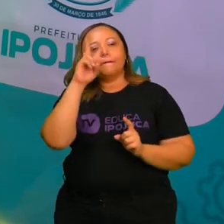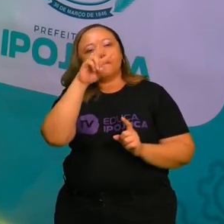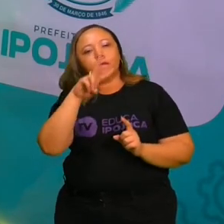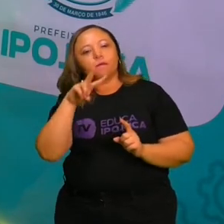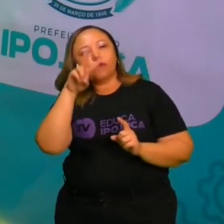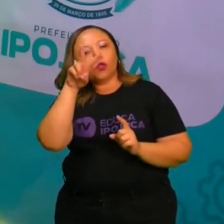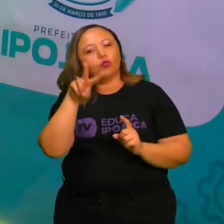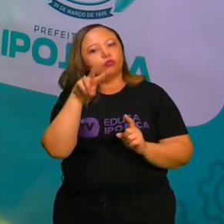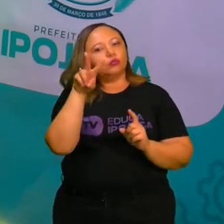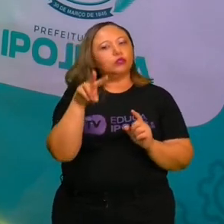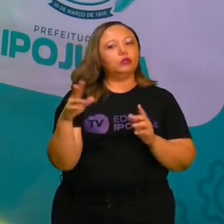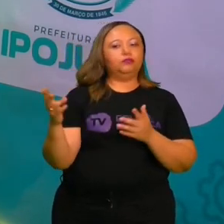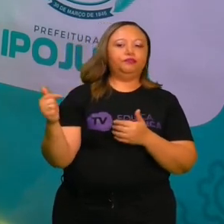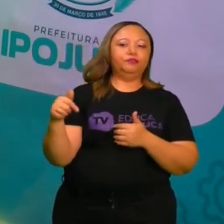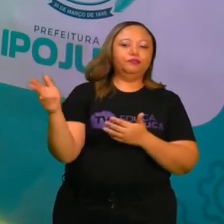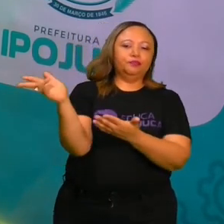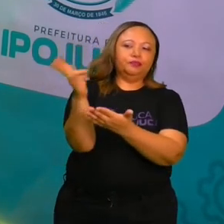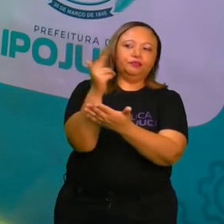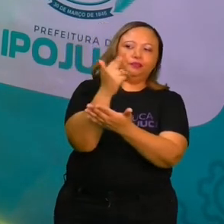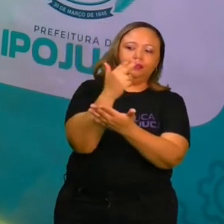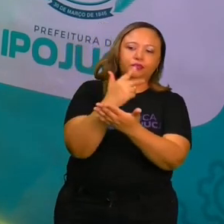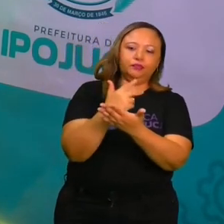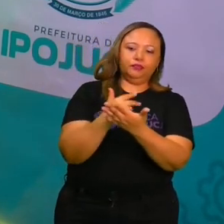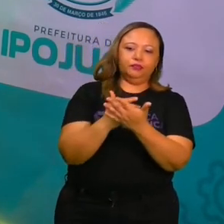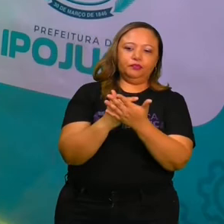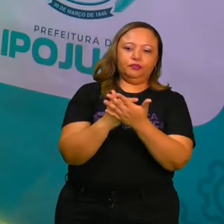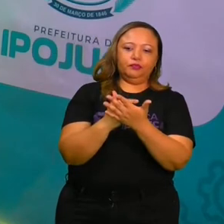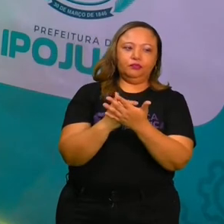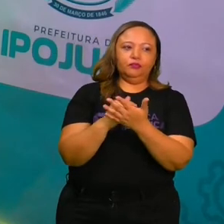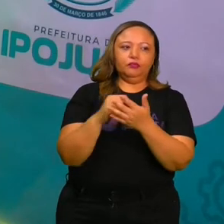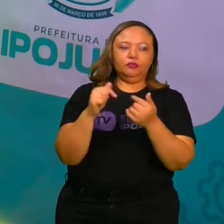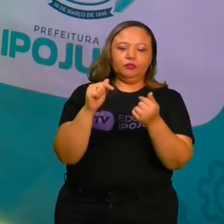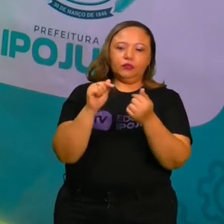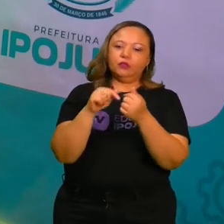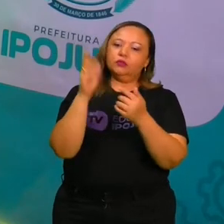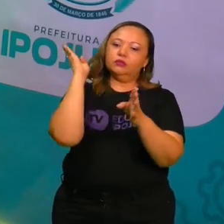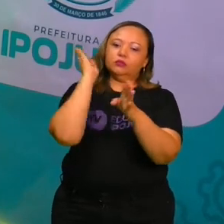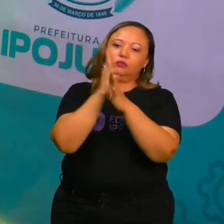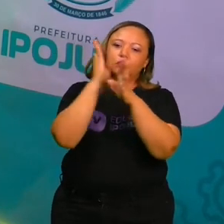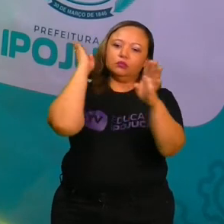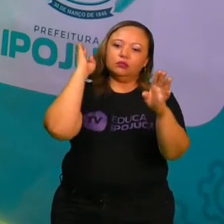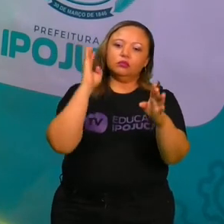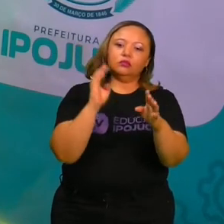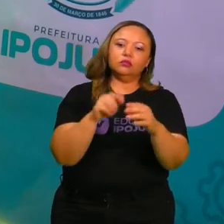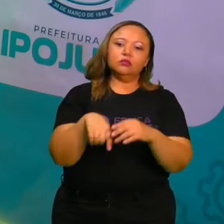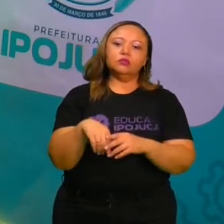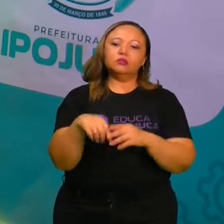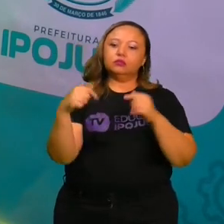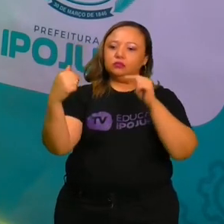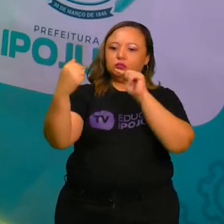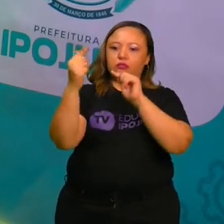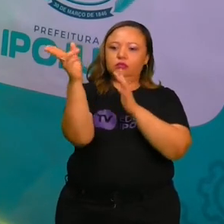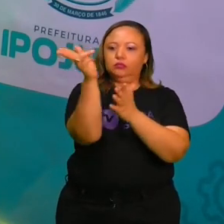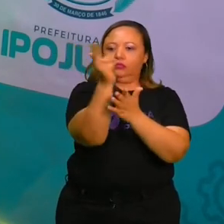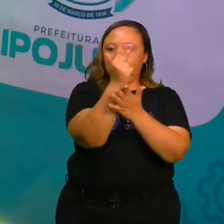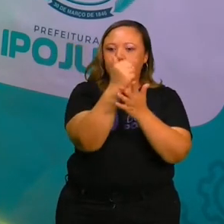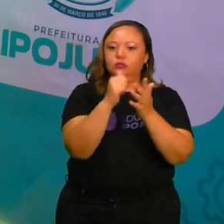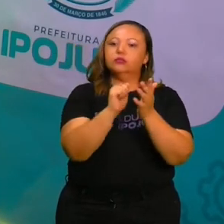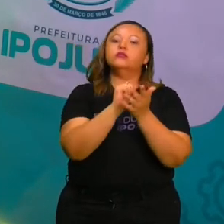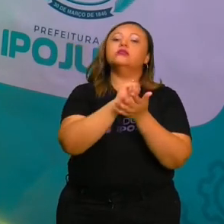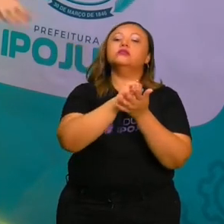Olhando aqui, a gente observa, vê e tem que descobrir qual é a imagem que começa com a letra